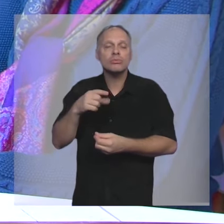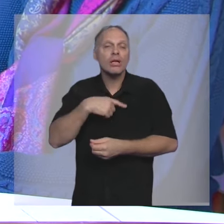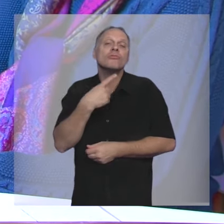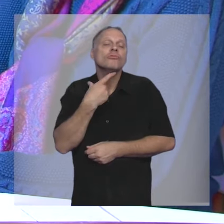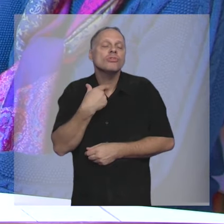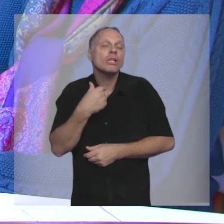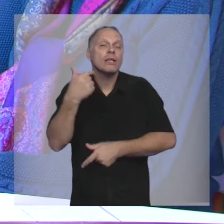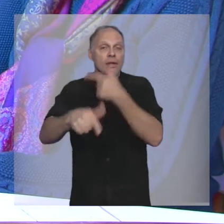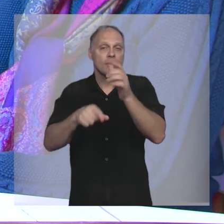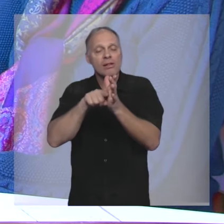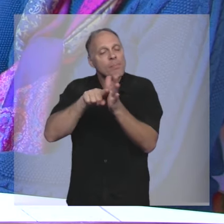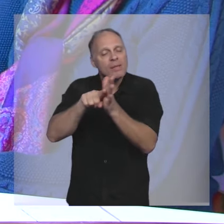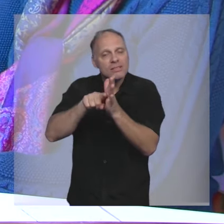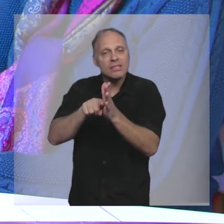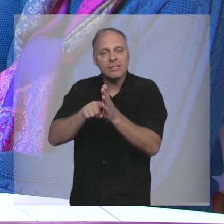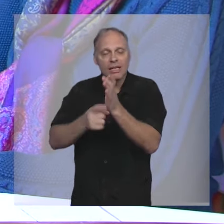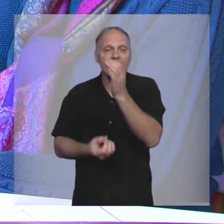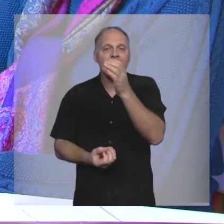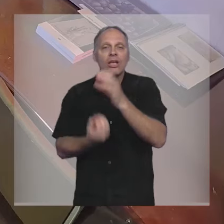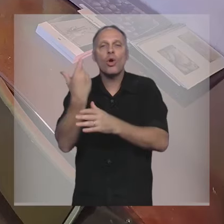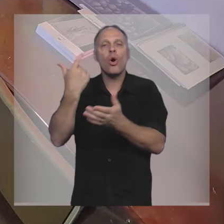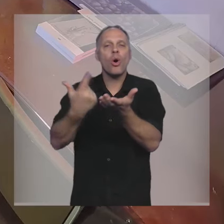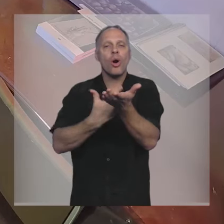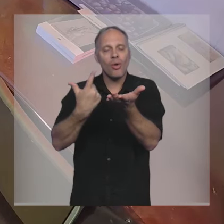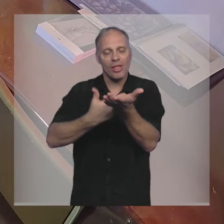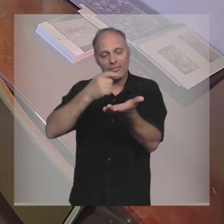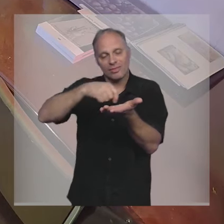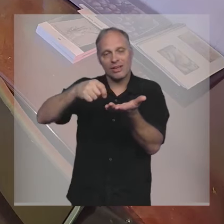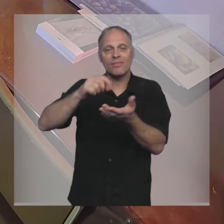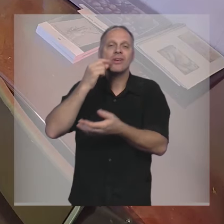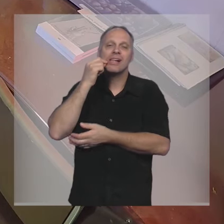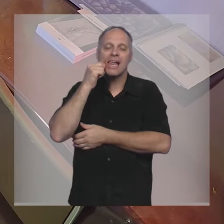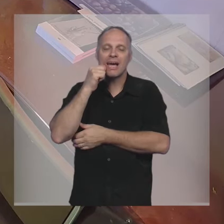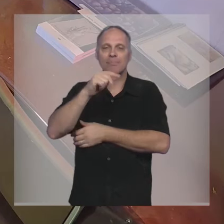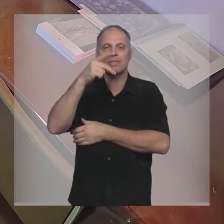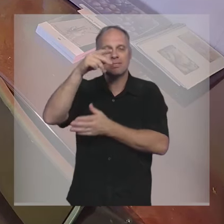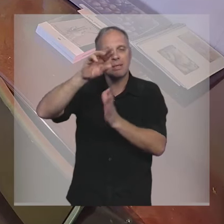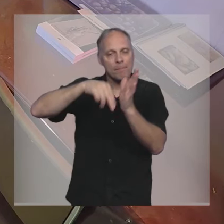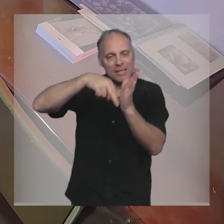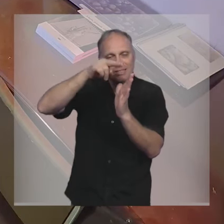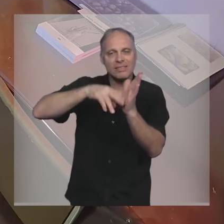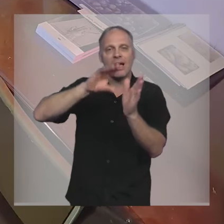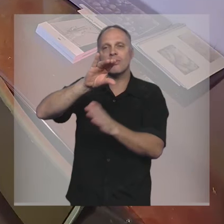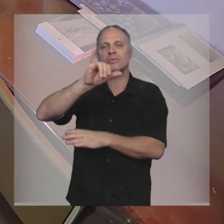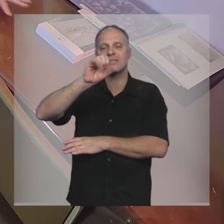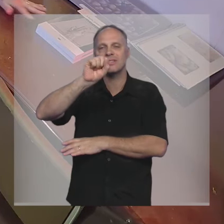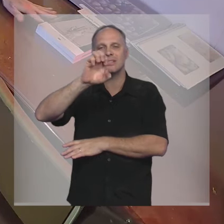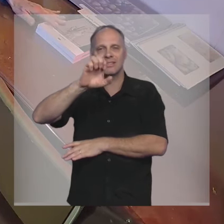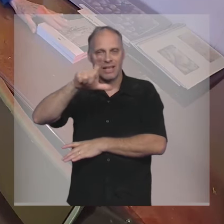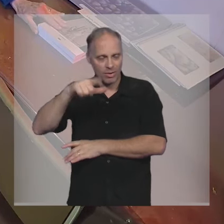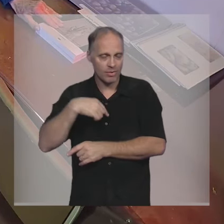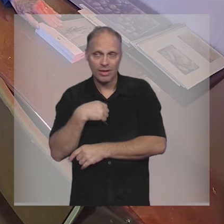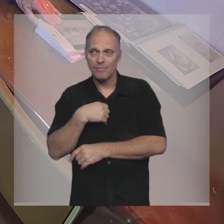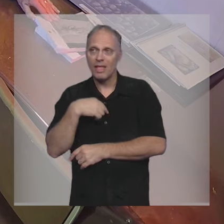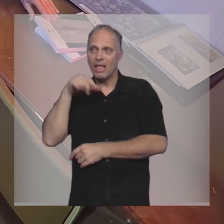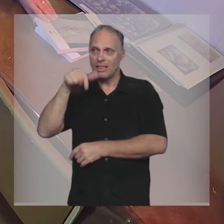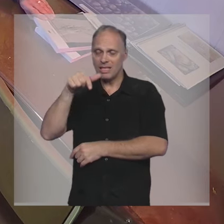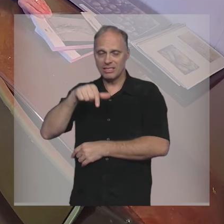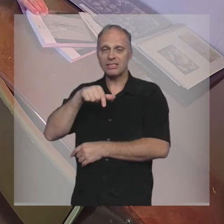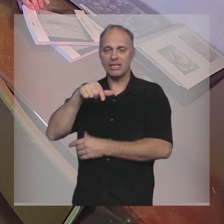trabalho de pesquisa que a senhora fez, que gerou o livro, né? Lápis, Pincel e Cinzel. Olha, esse livro aqui tem